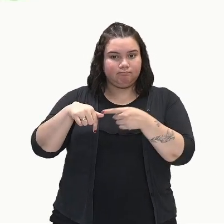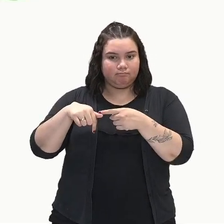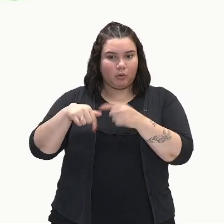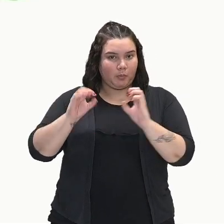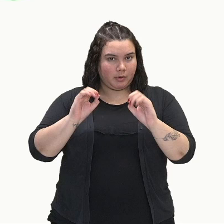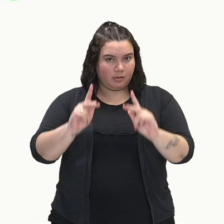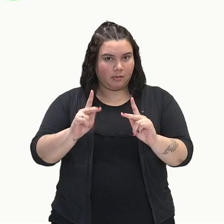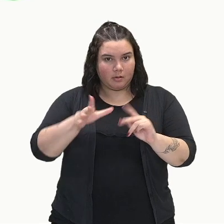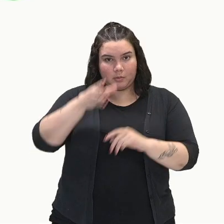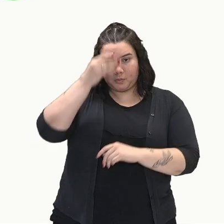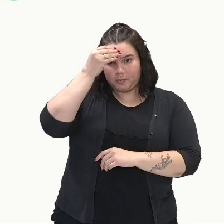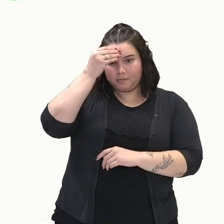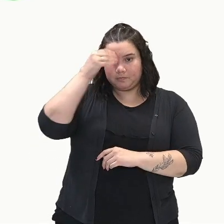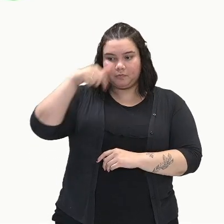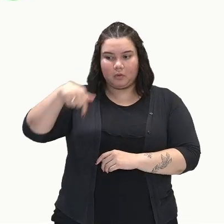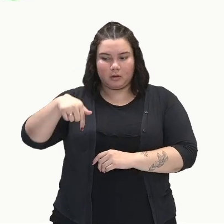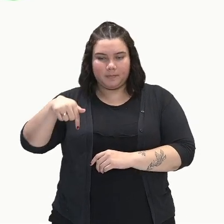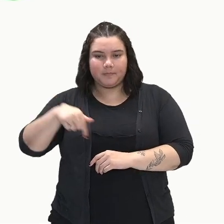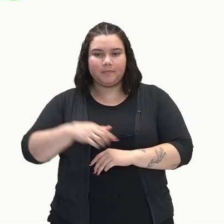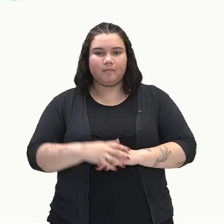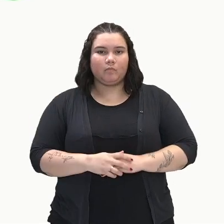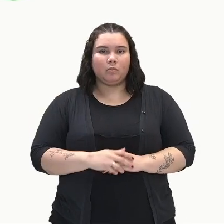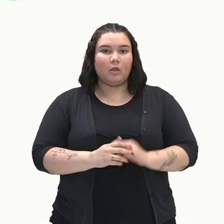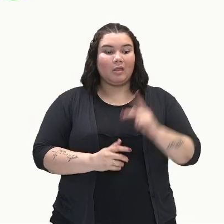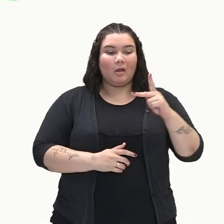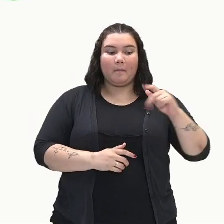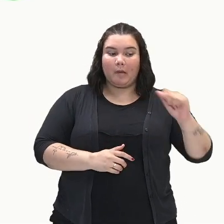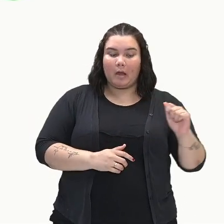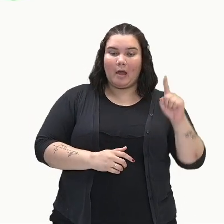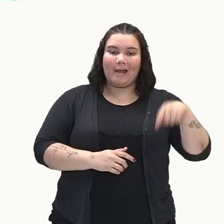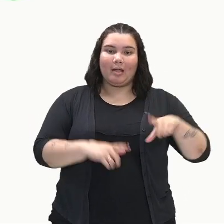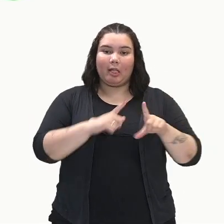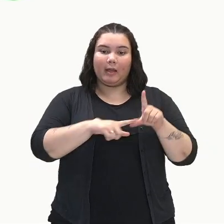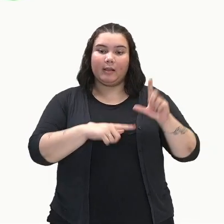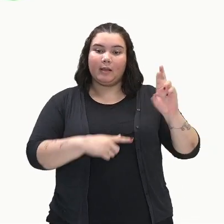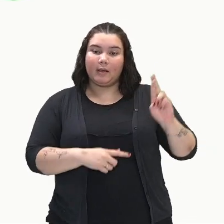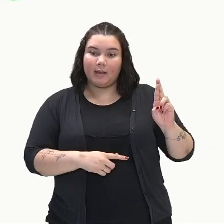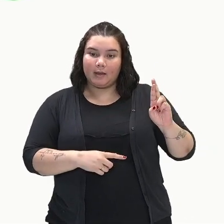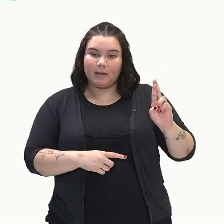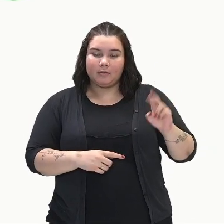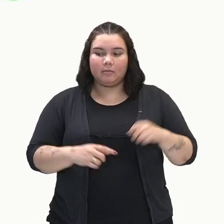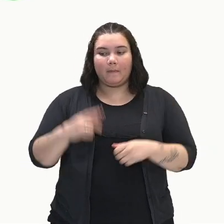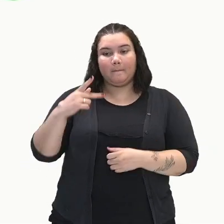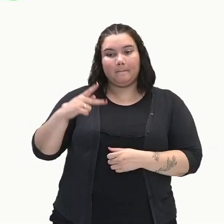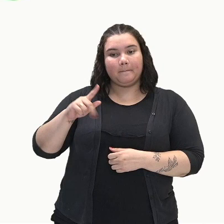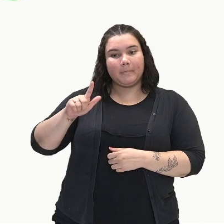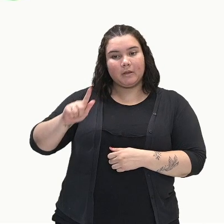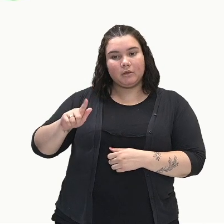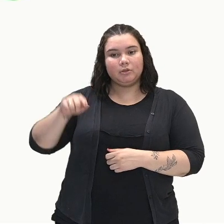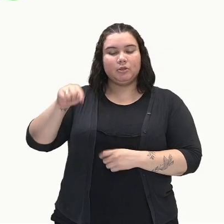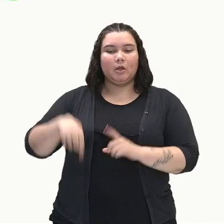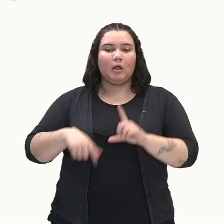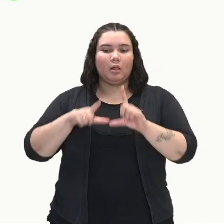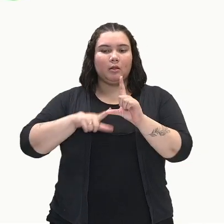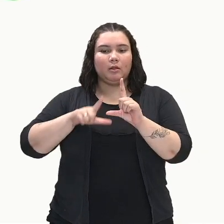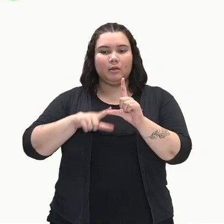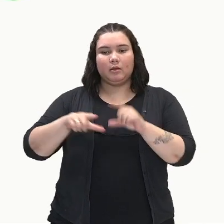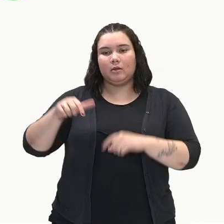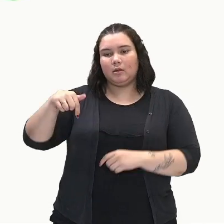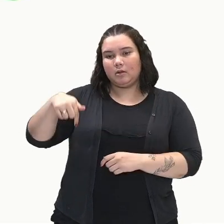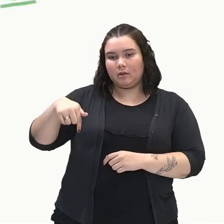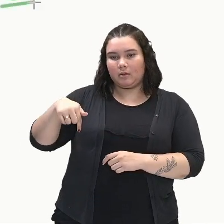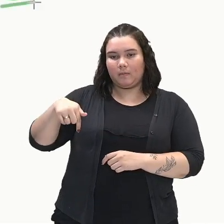a razão a gente representa com R. Aqui na PG, a razão será representada com a